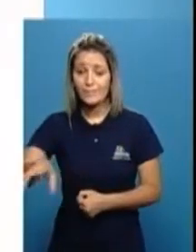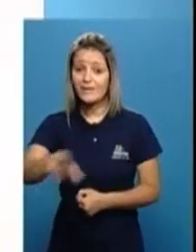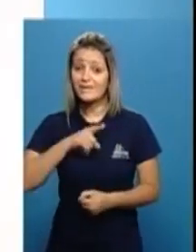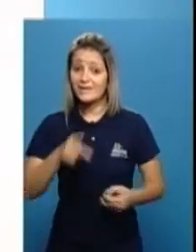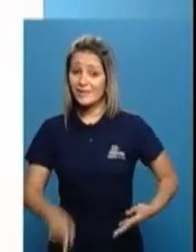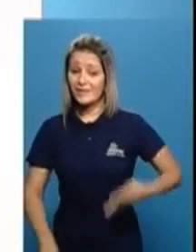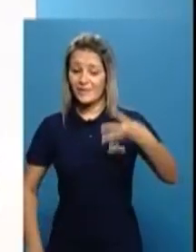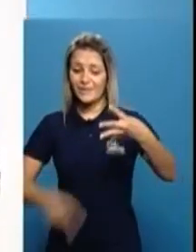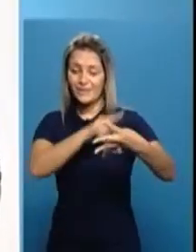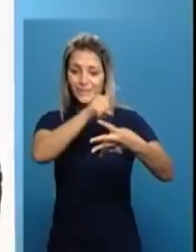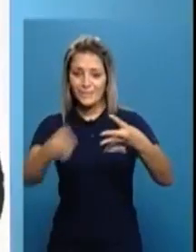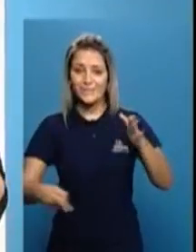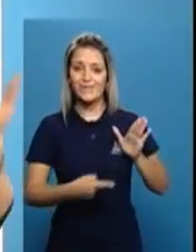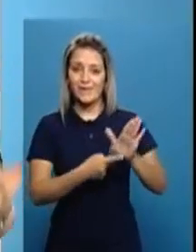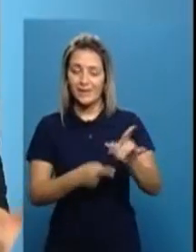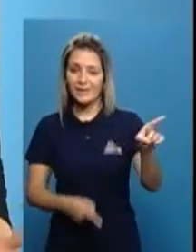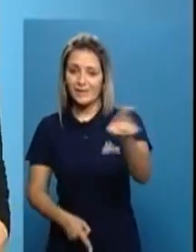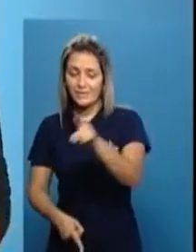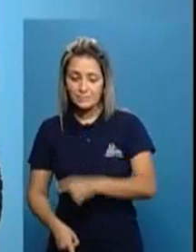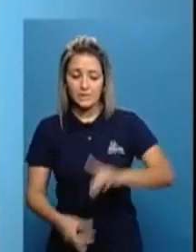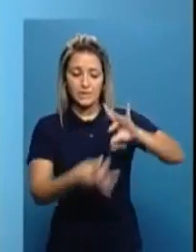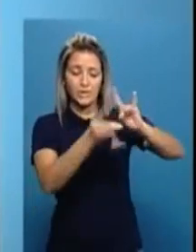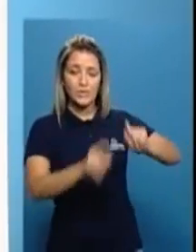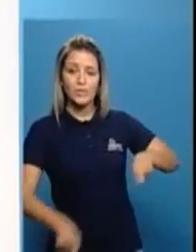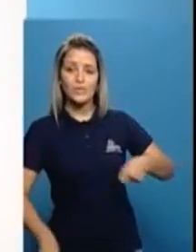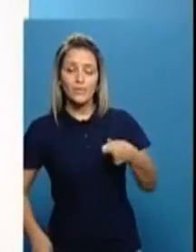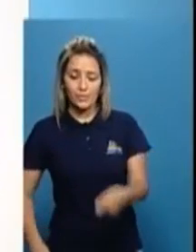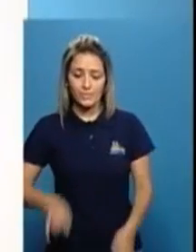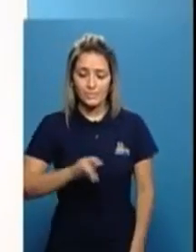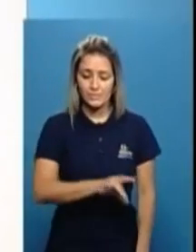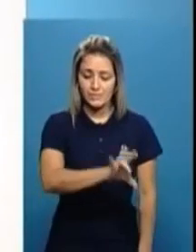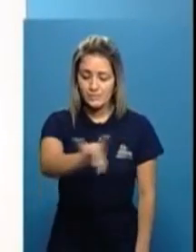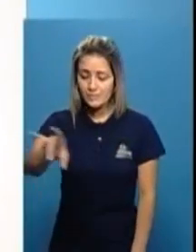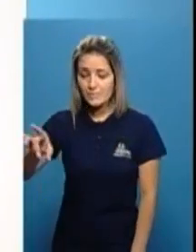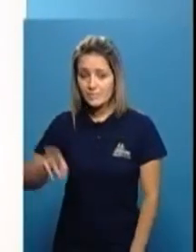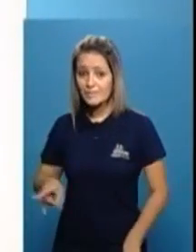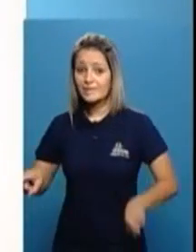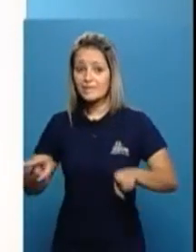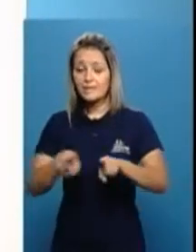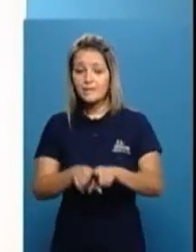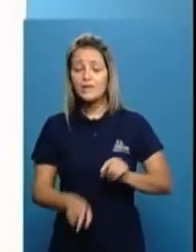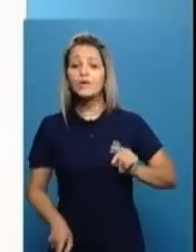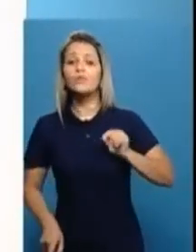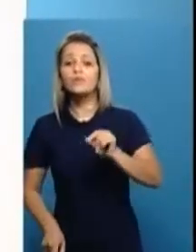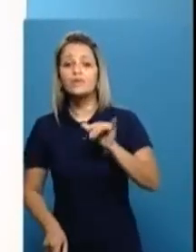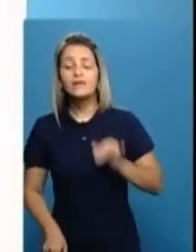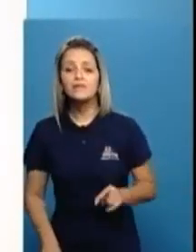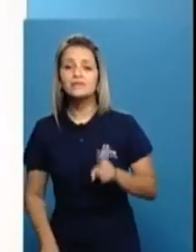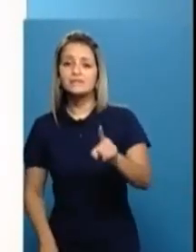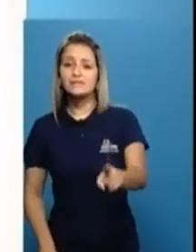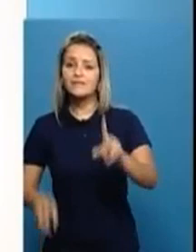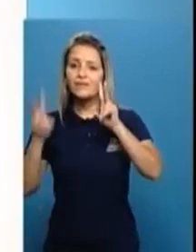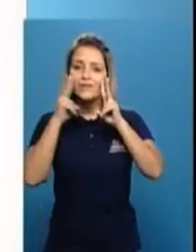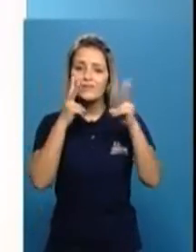nós mostramos para vocês. As características de cada um desses 4 tipos de layout e que, se vocês